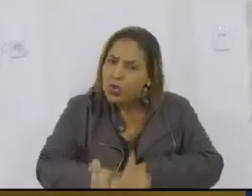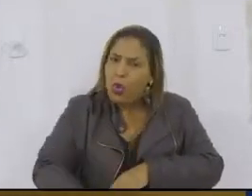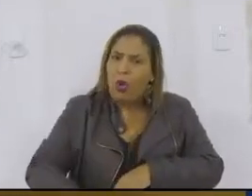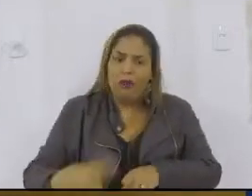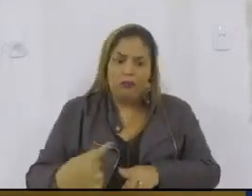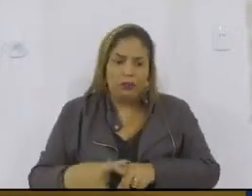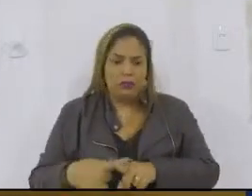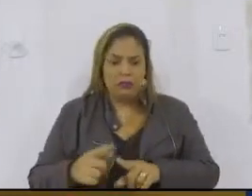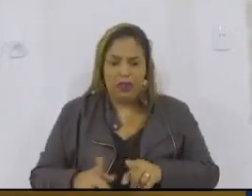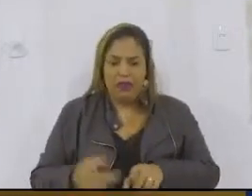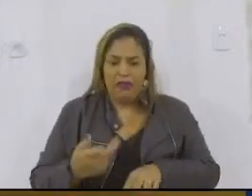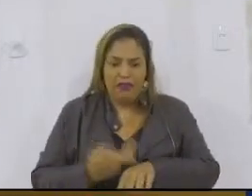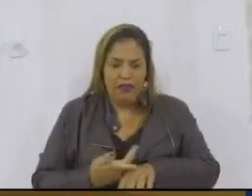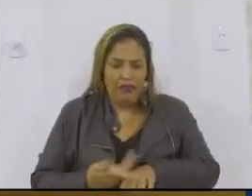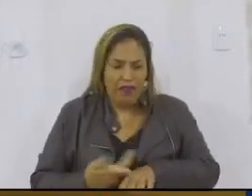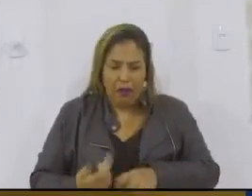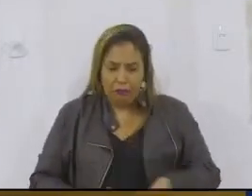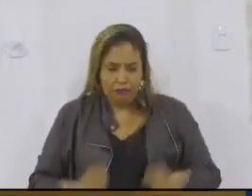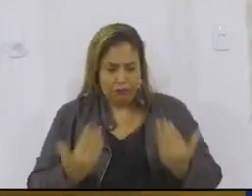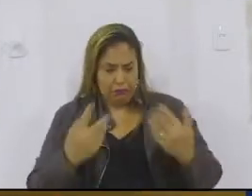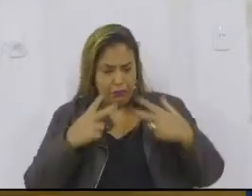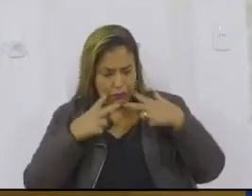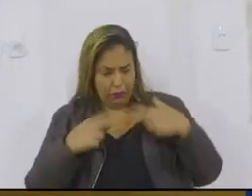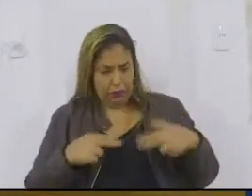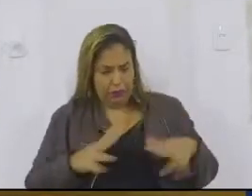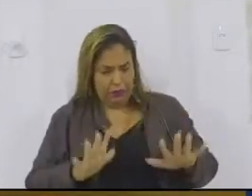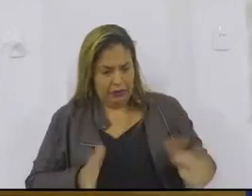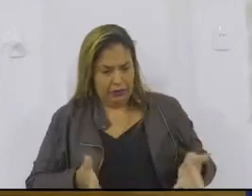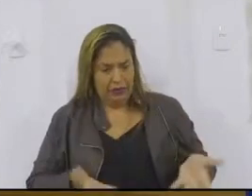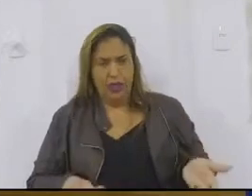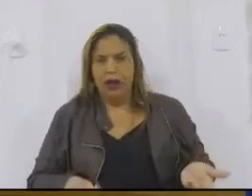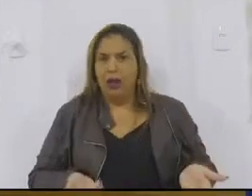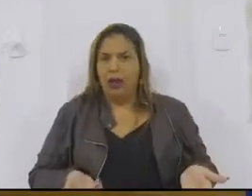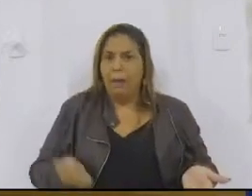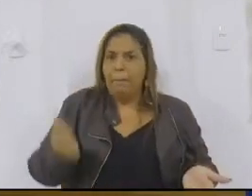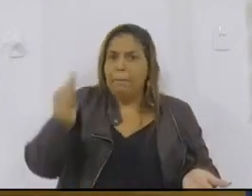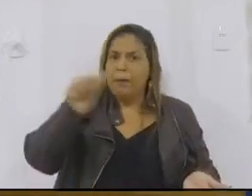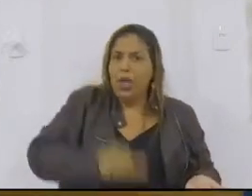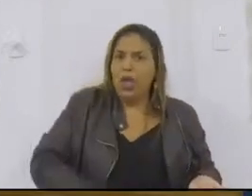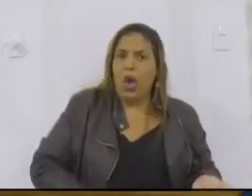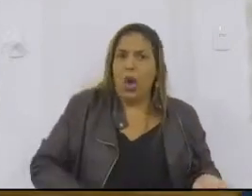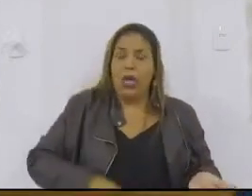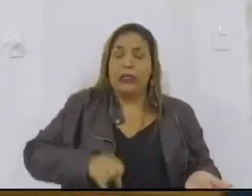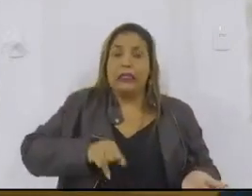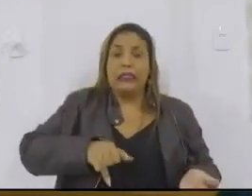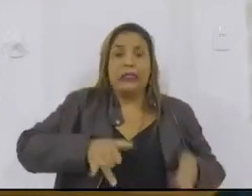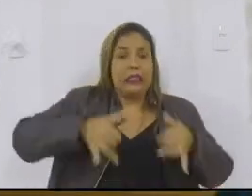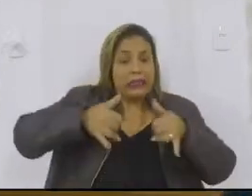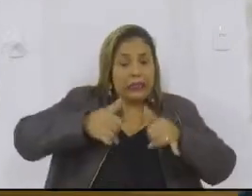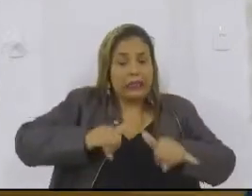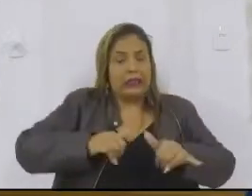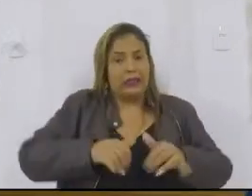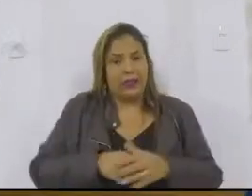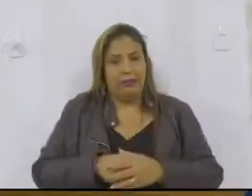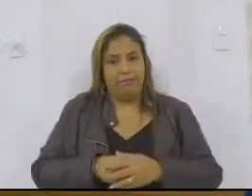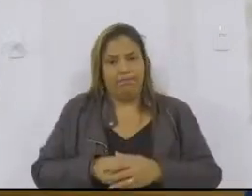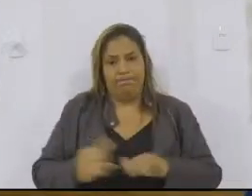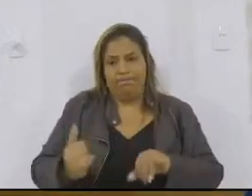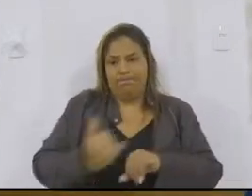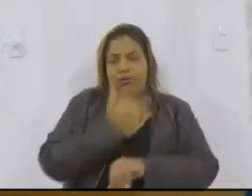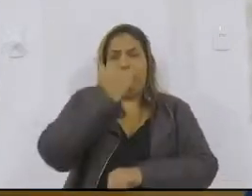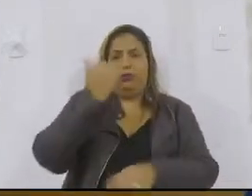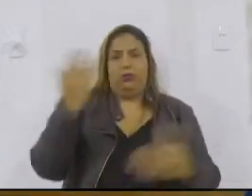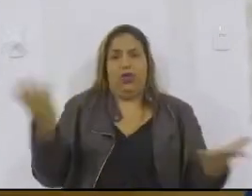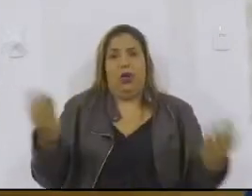vergalhões aparentes, se enferrujar, e pior, se causar um acidente, se alguém tropeçar ali, presidente. Então, venho